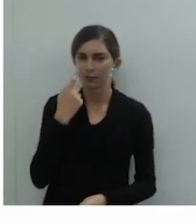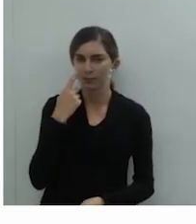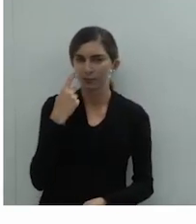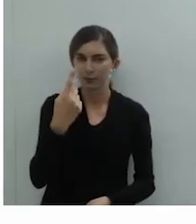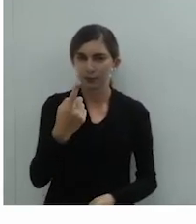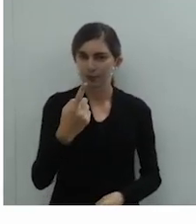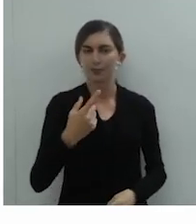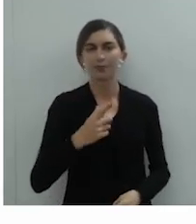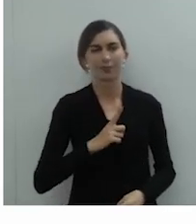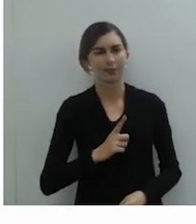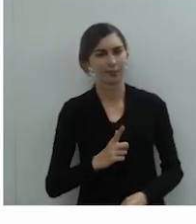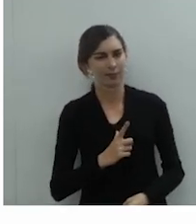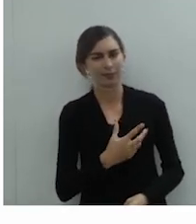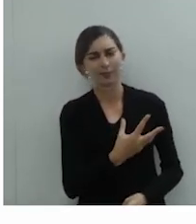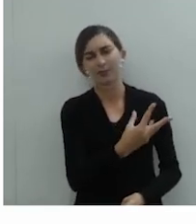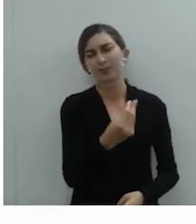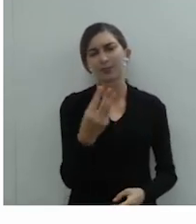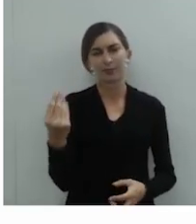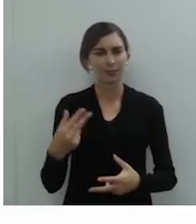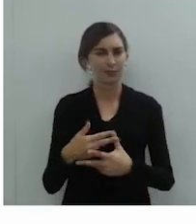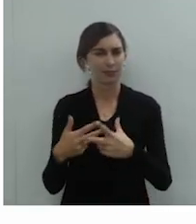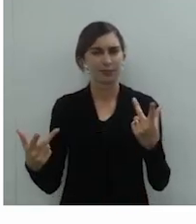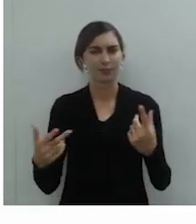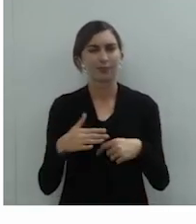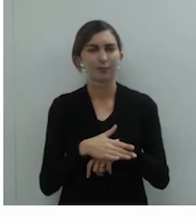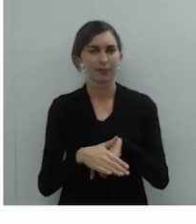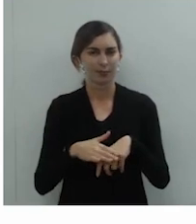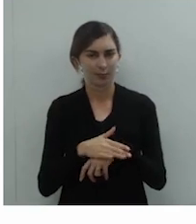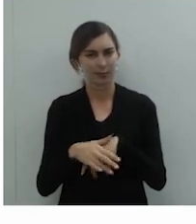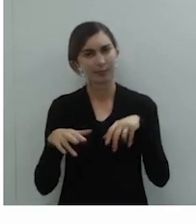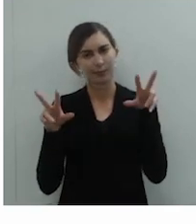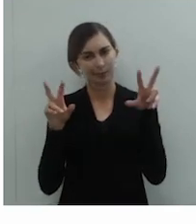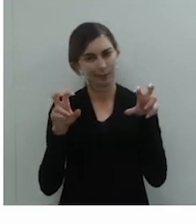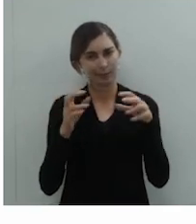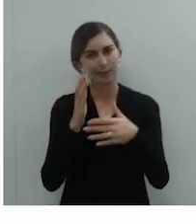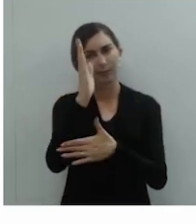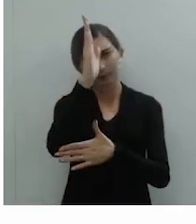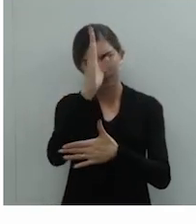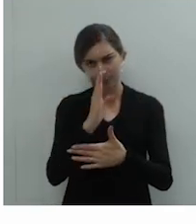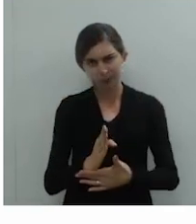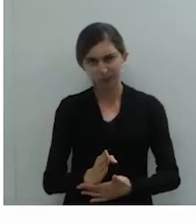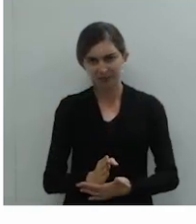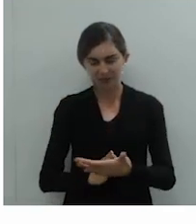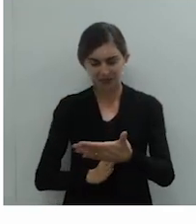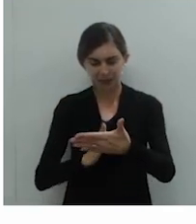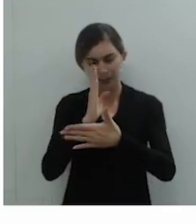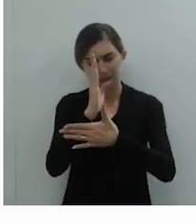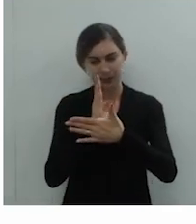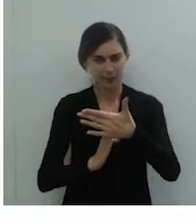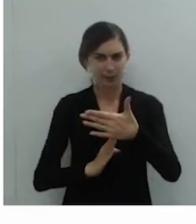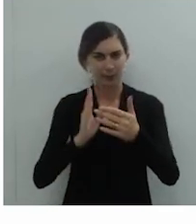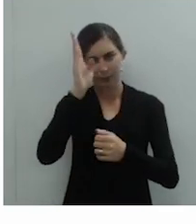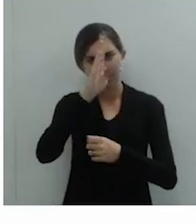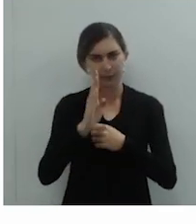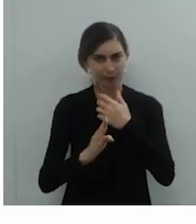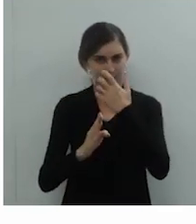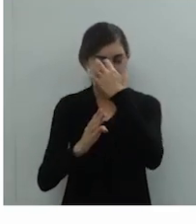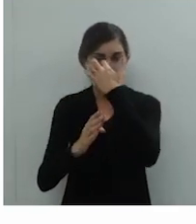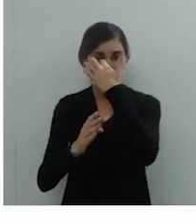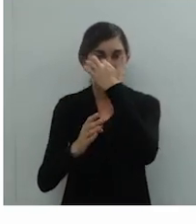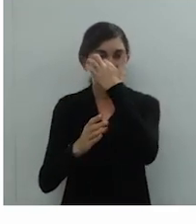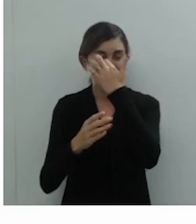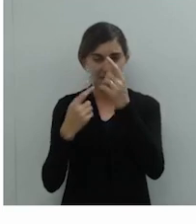Olha que a gente tem muita coisa para conversar sobre essa divisão. Até porque